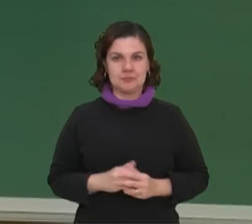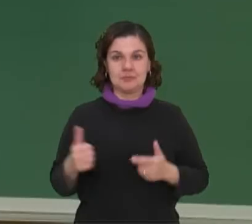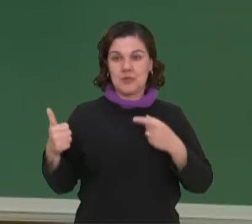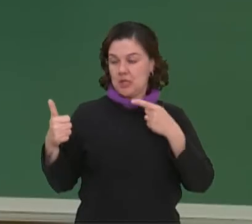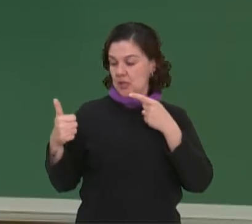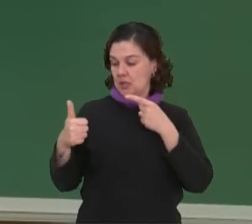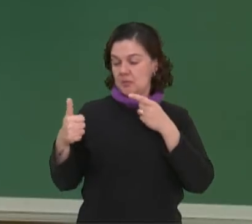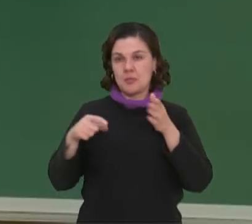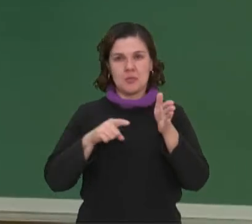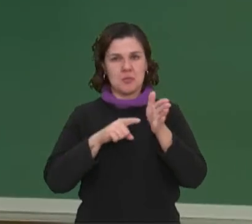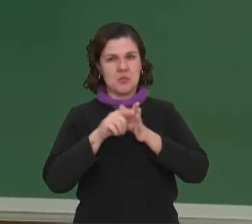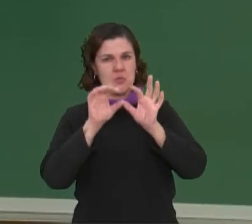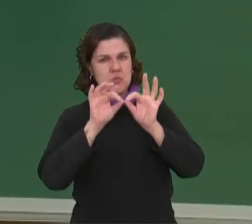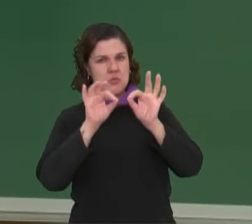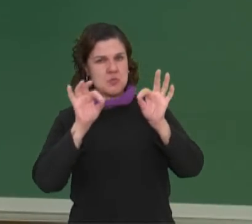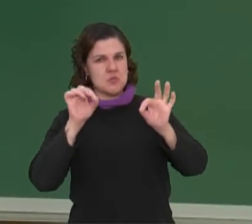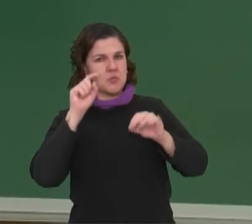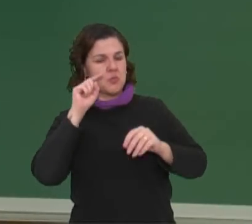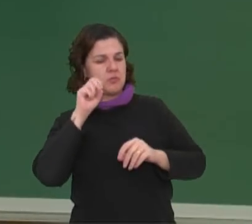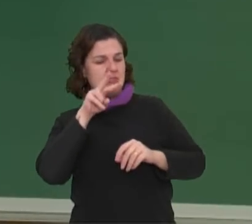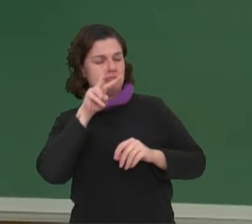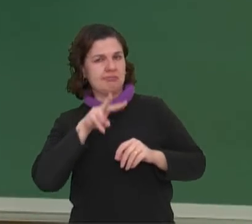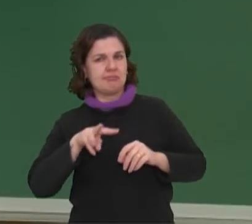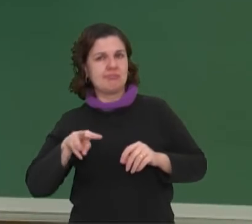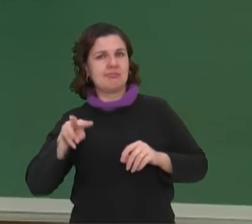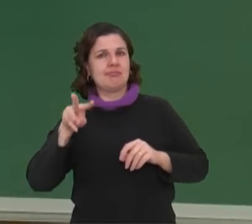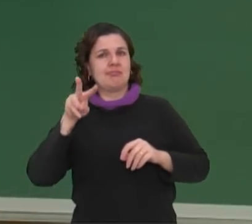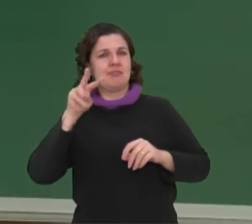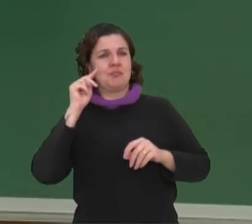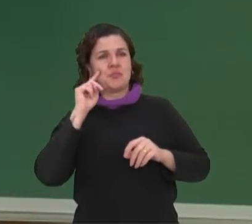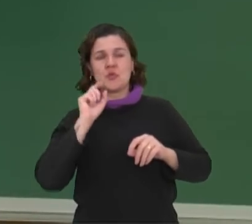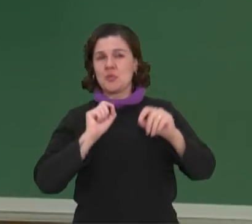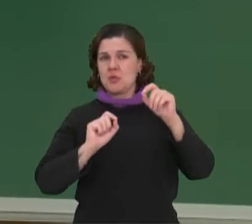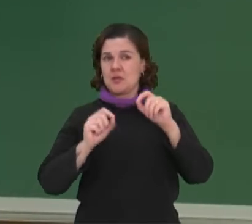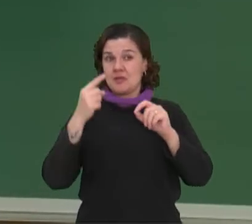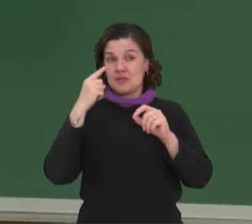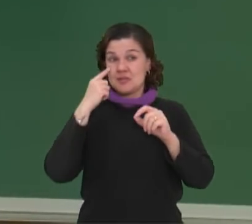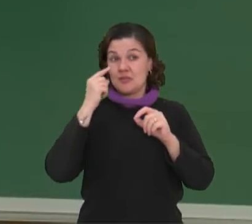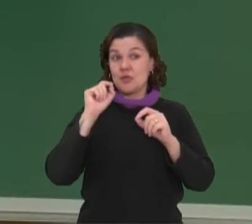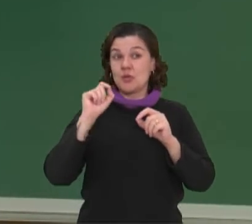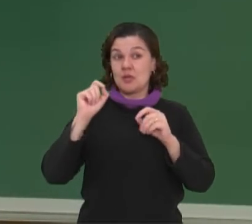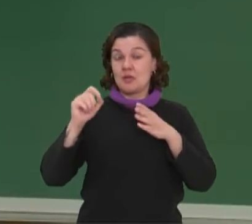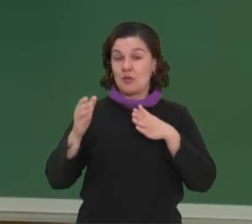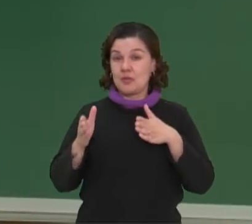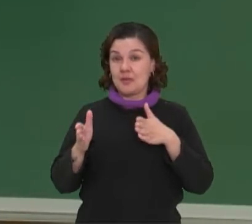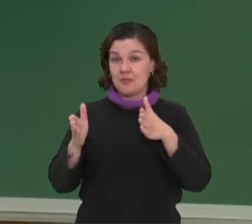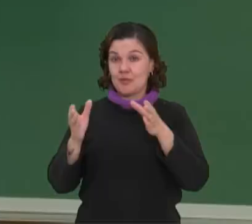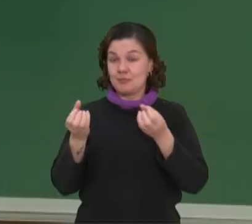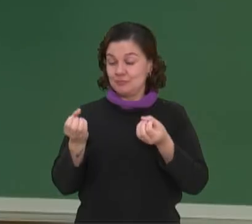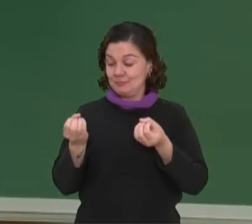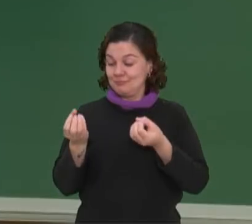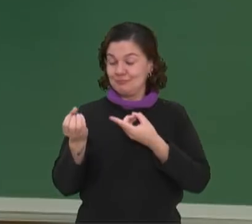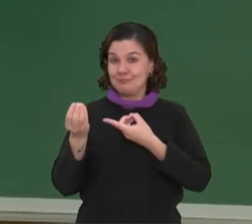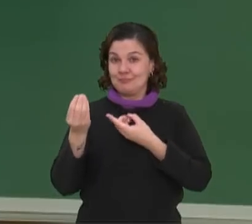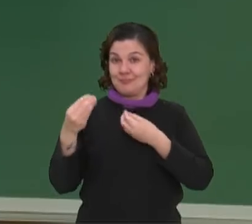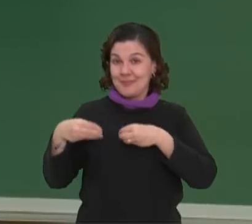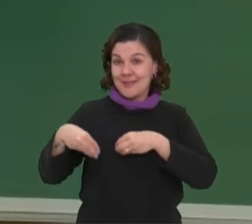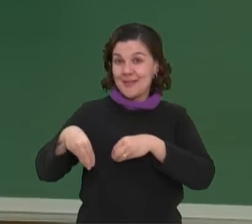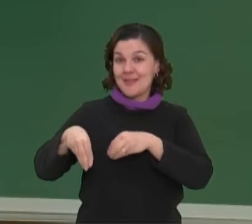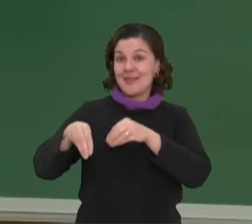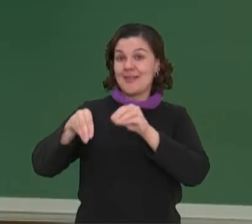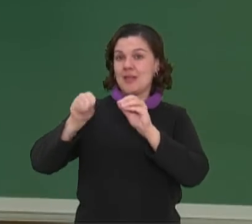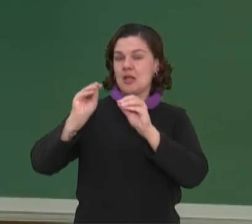Primeira pergunta muito simples, o que você está vendo, o que está sendo retratado? Você tem um transporte acontecendo